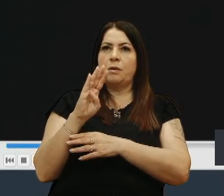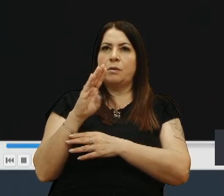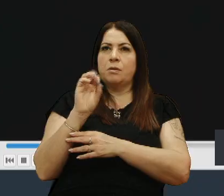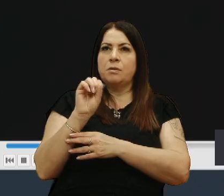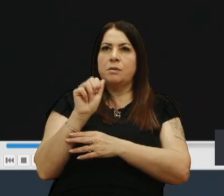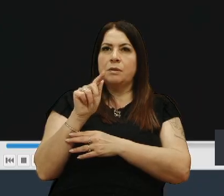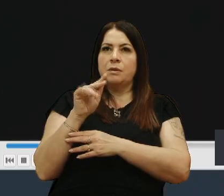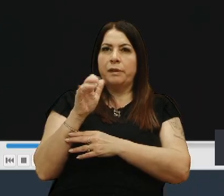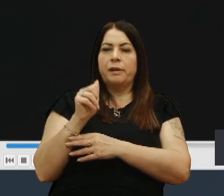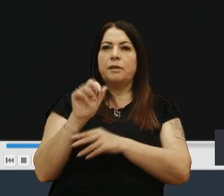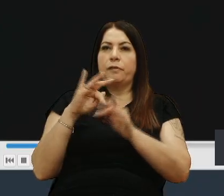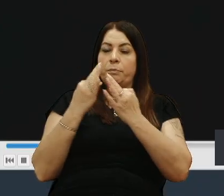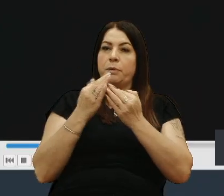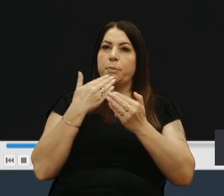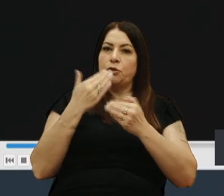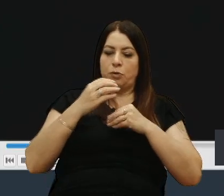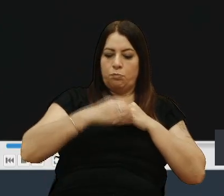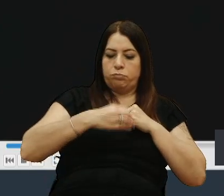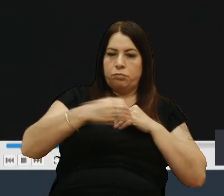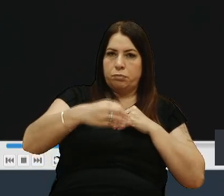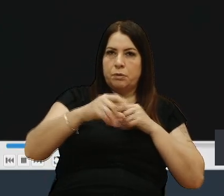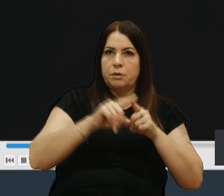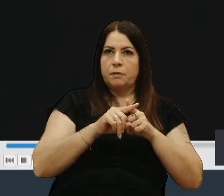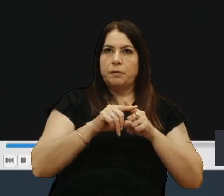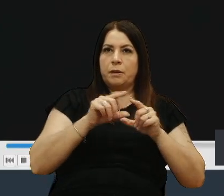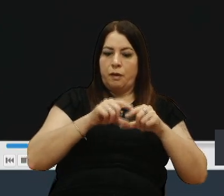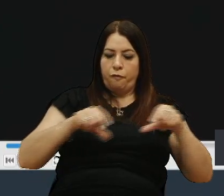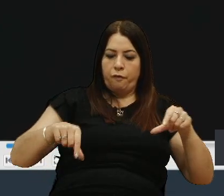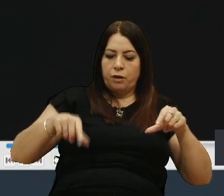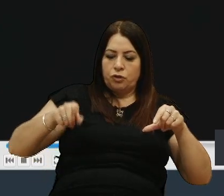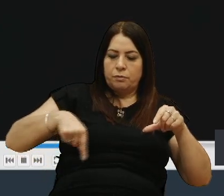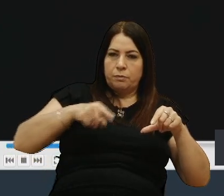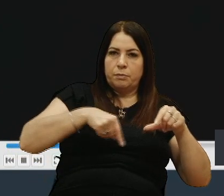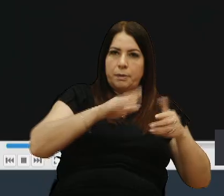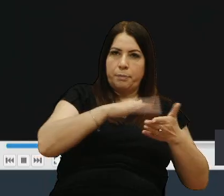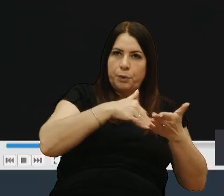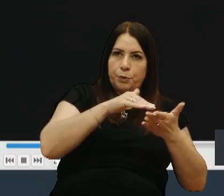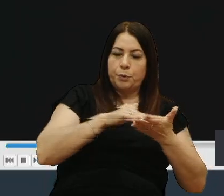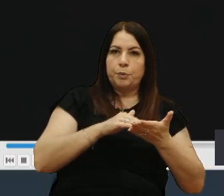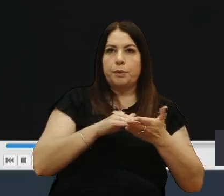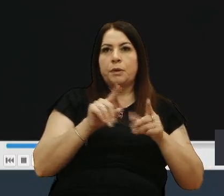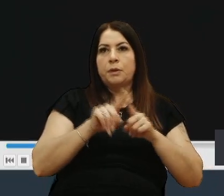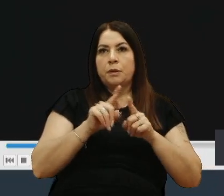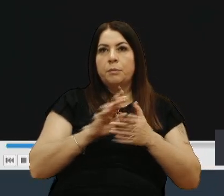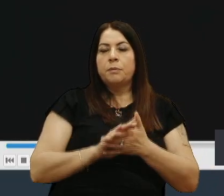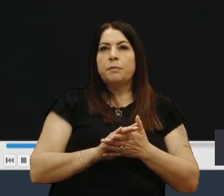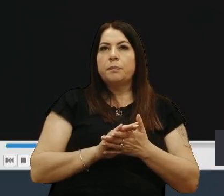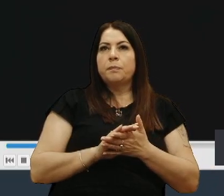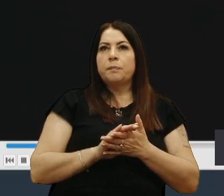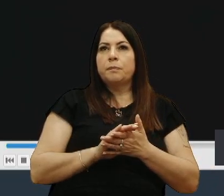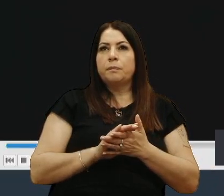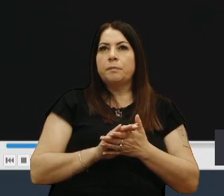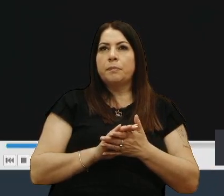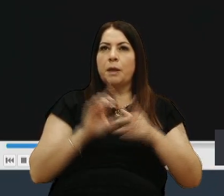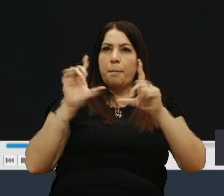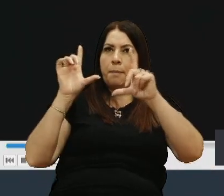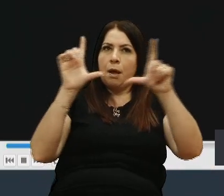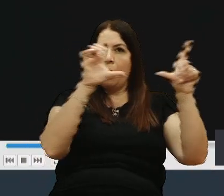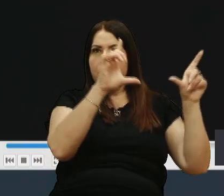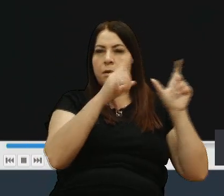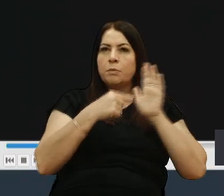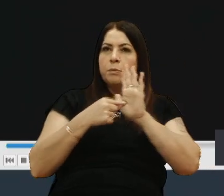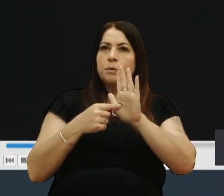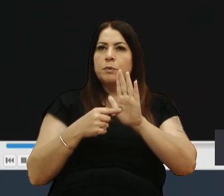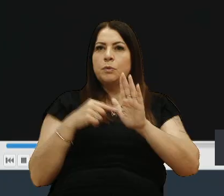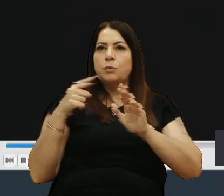fizeram reivindicação de colocação de tachão, faixa de pedestre, pintura e também a colocação de placa de sinalização. Estou